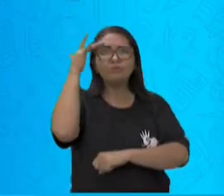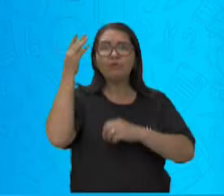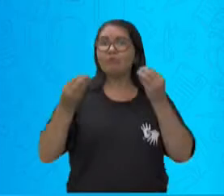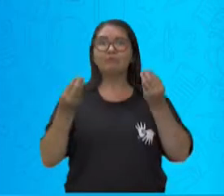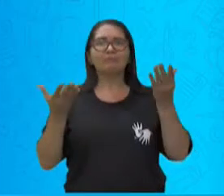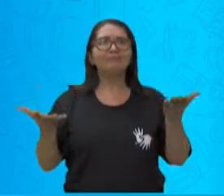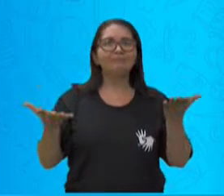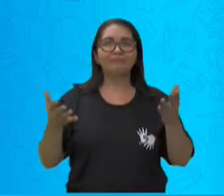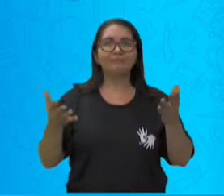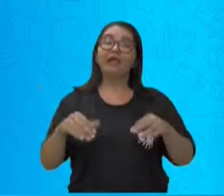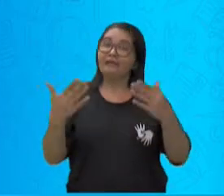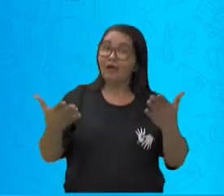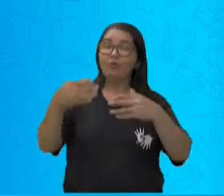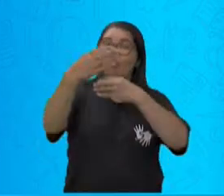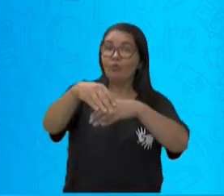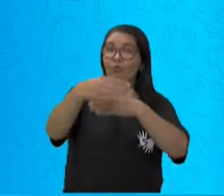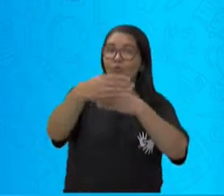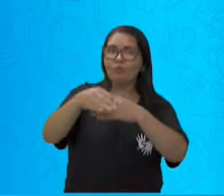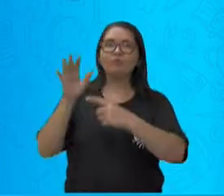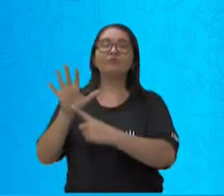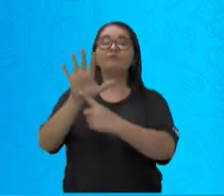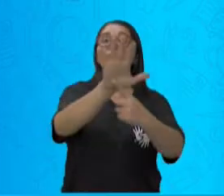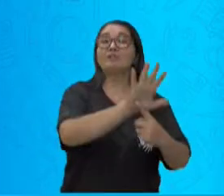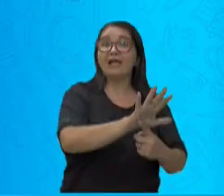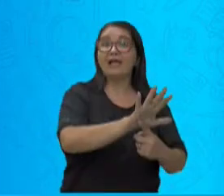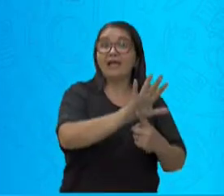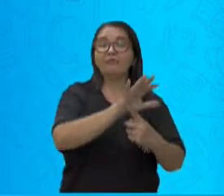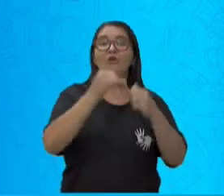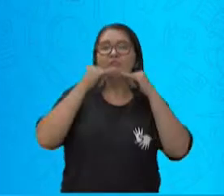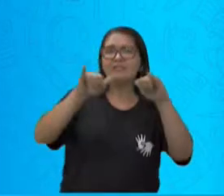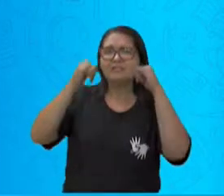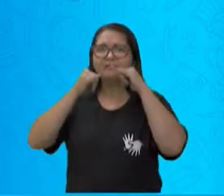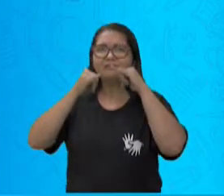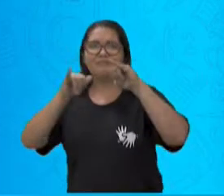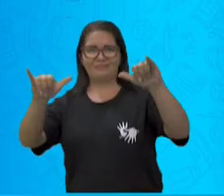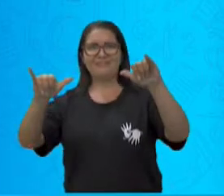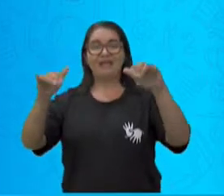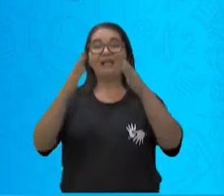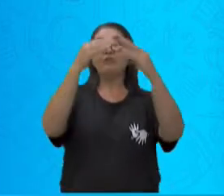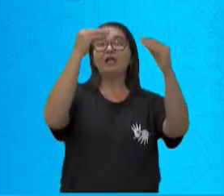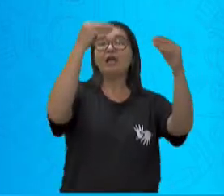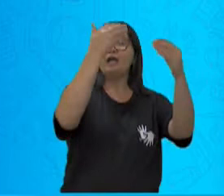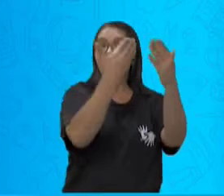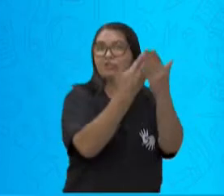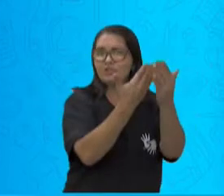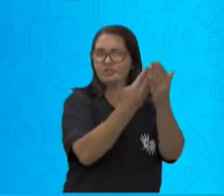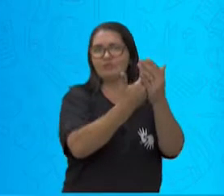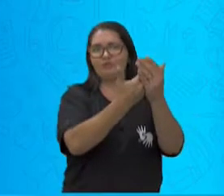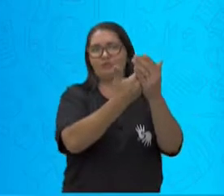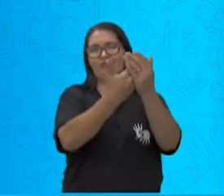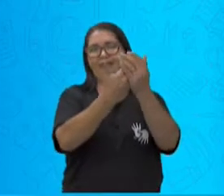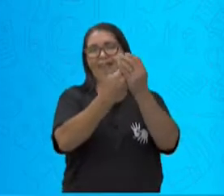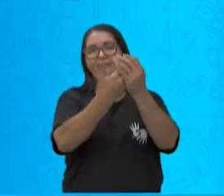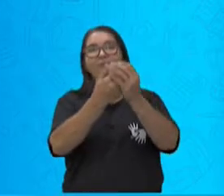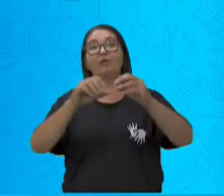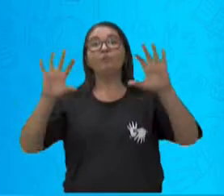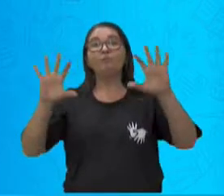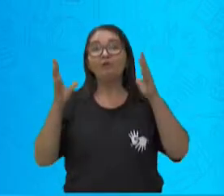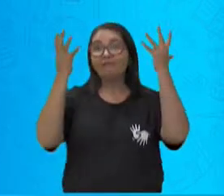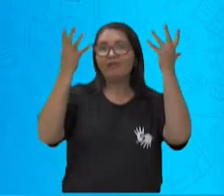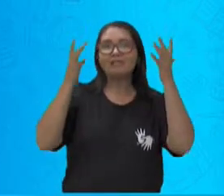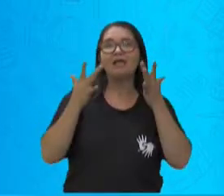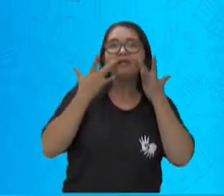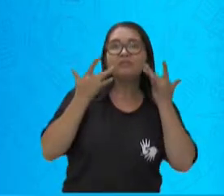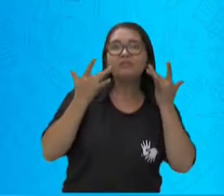concurso serão anunciados ao longo de um espetáculo teatral que integra a Mostra Literária e é protagonizado